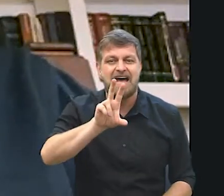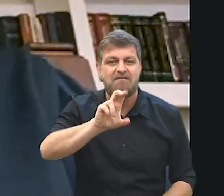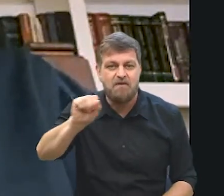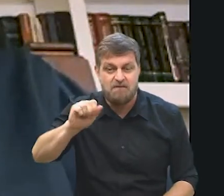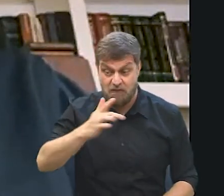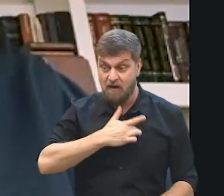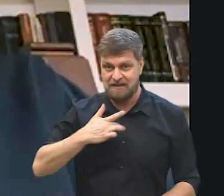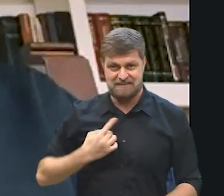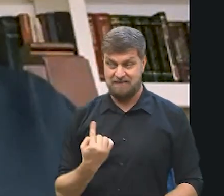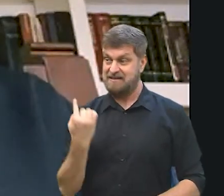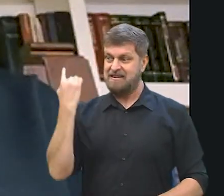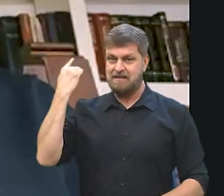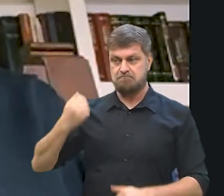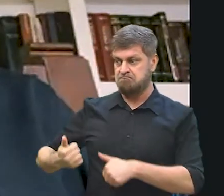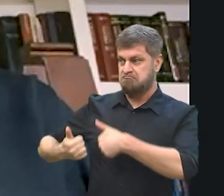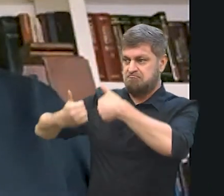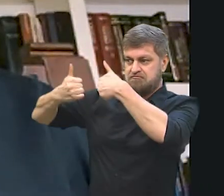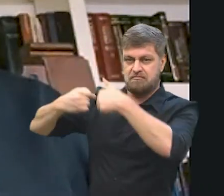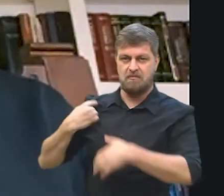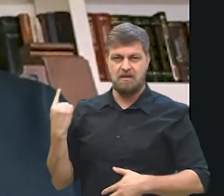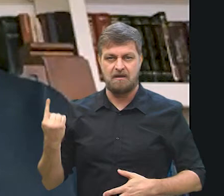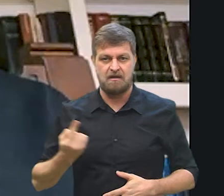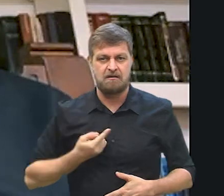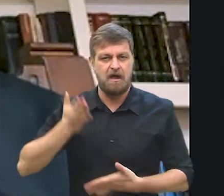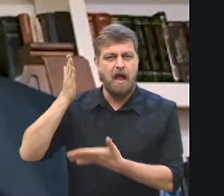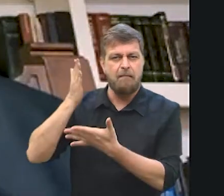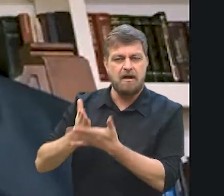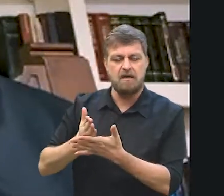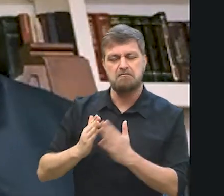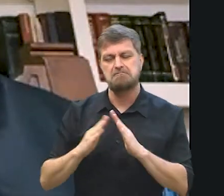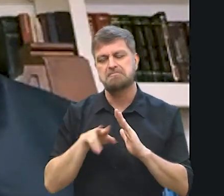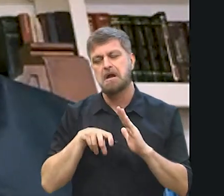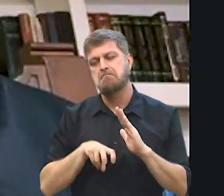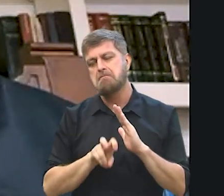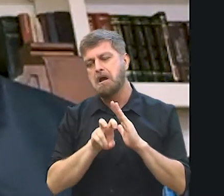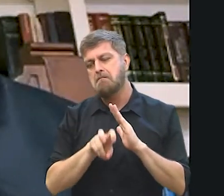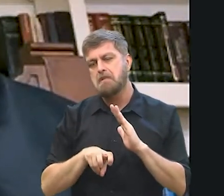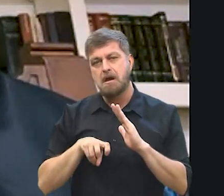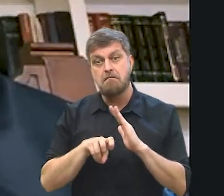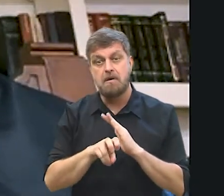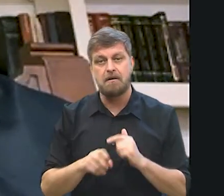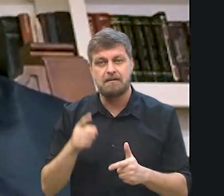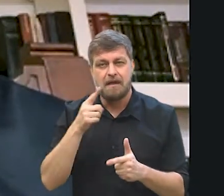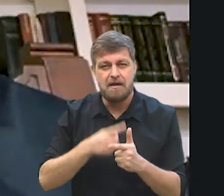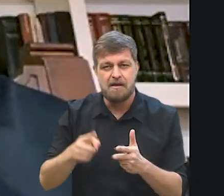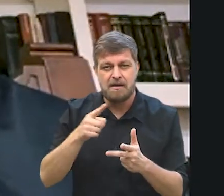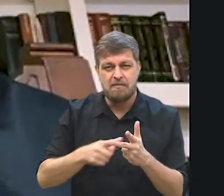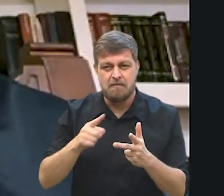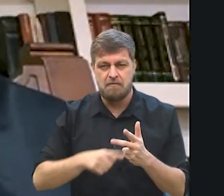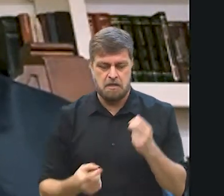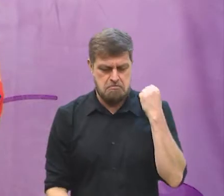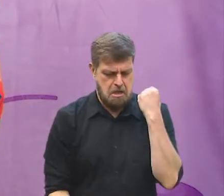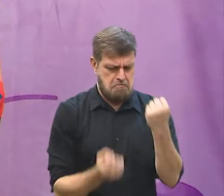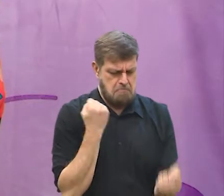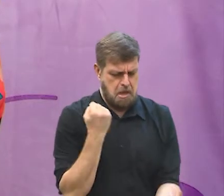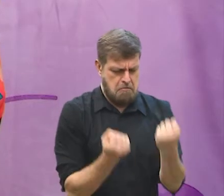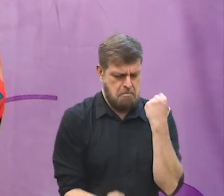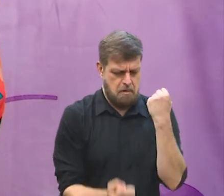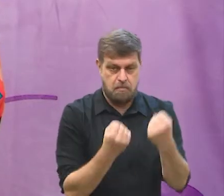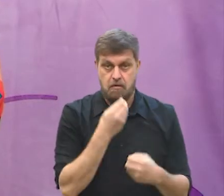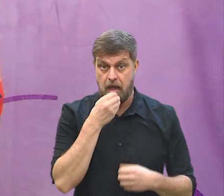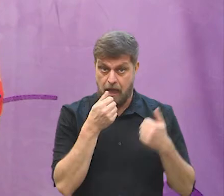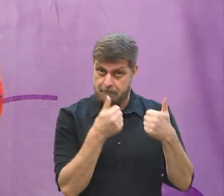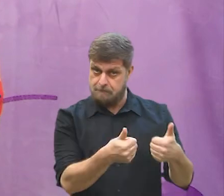saúde tinham. Nós largamos disso e estamos tendo problema. Ficamos fazendo exercício que é